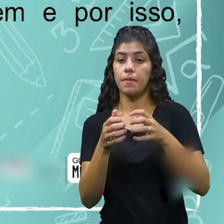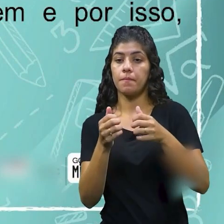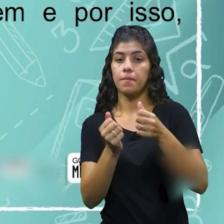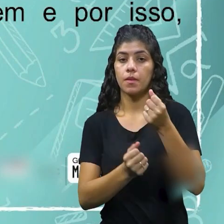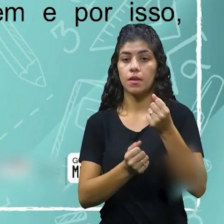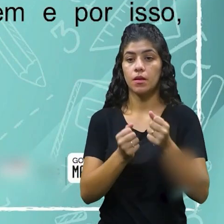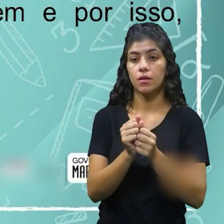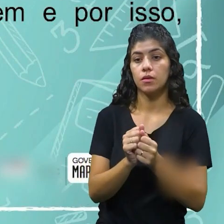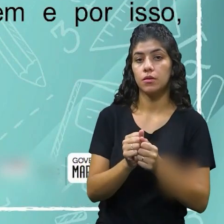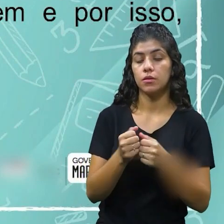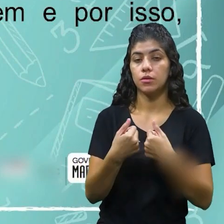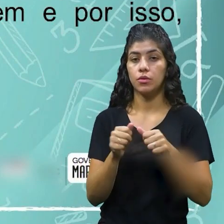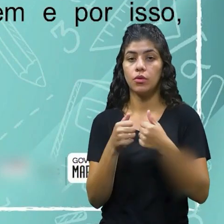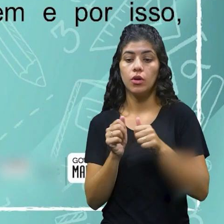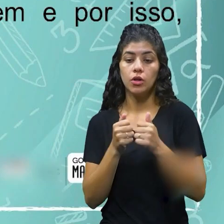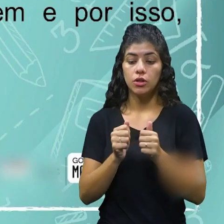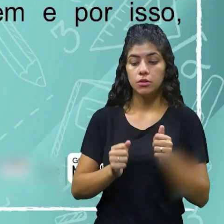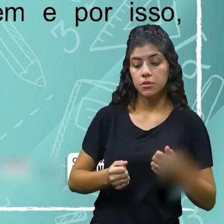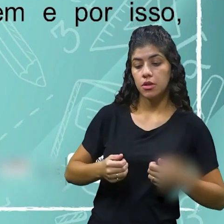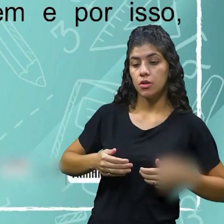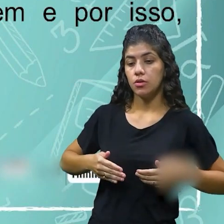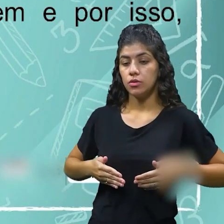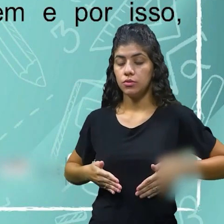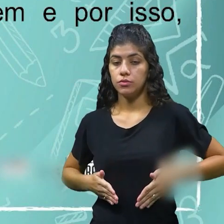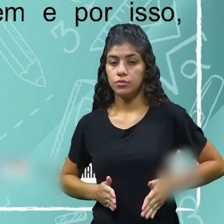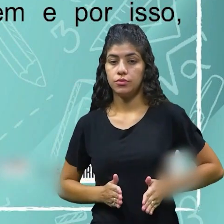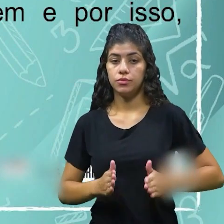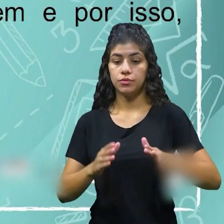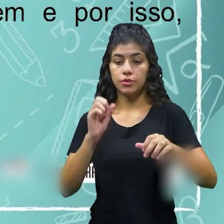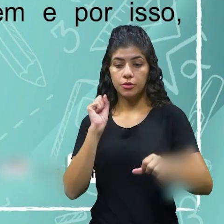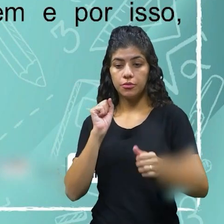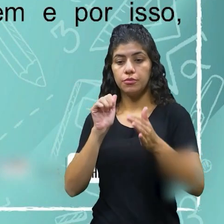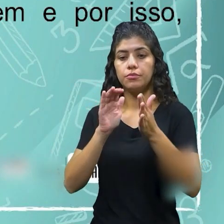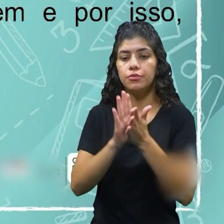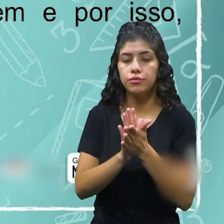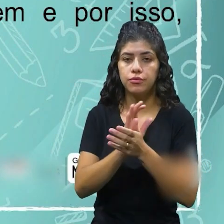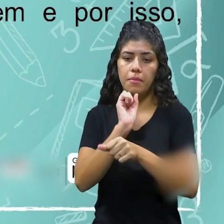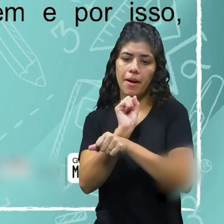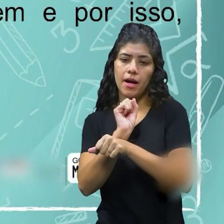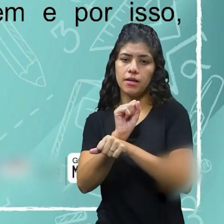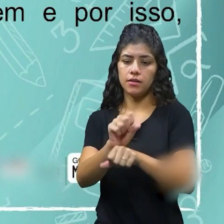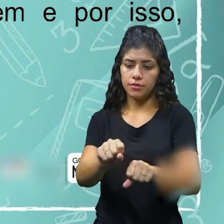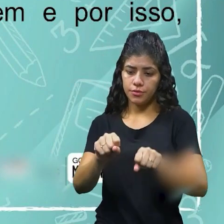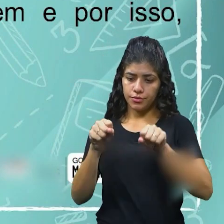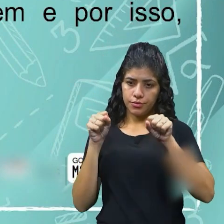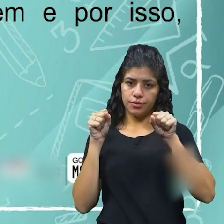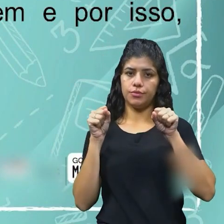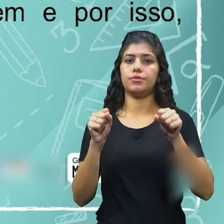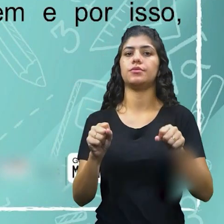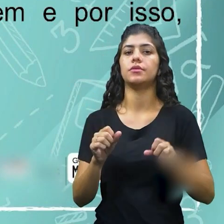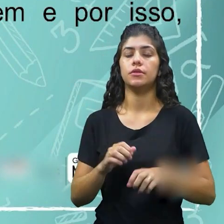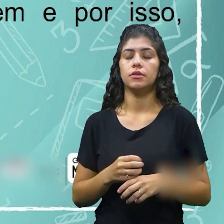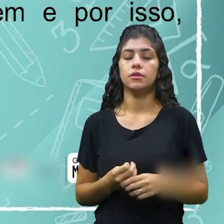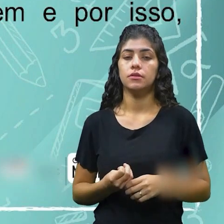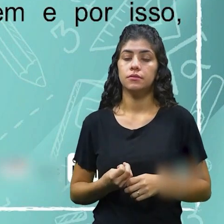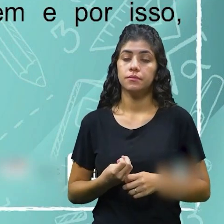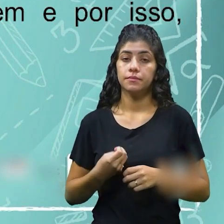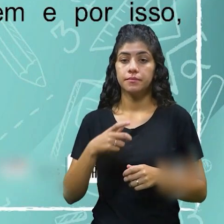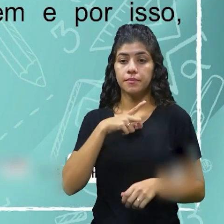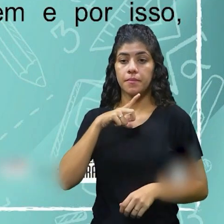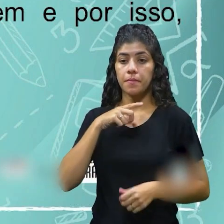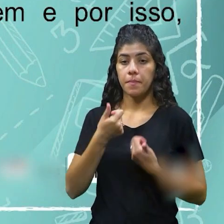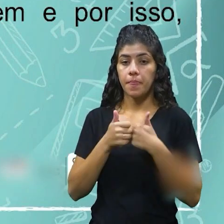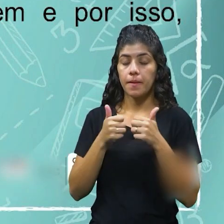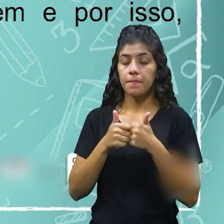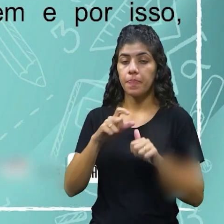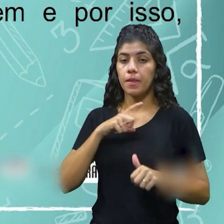retilíneo uniforme em relação ao solo. Quando o ônibus freia, os passageiros tendem, por inércia, a continuar o movimento. E se esse